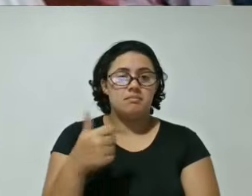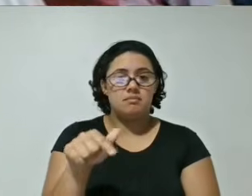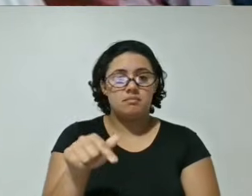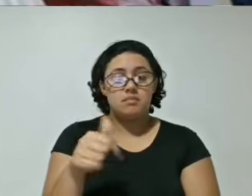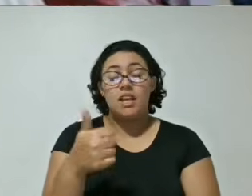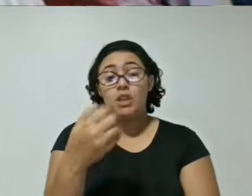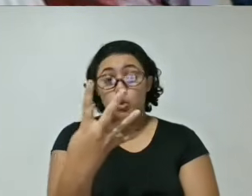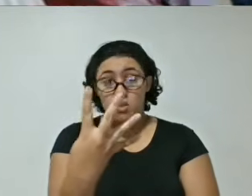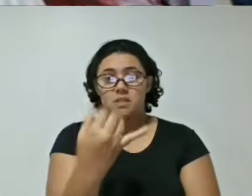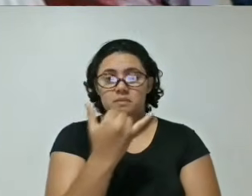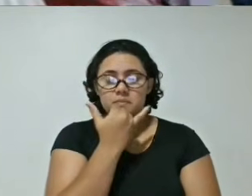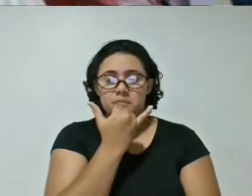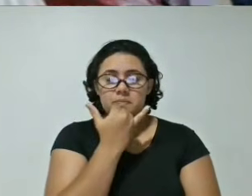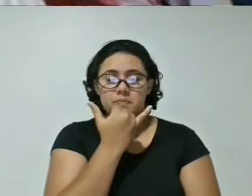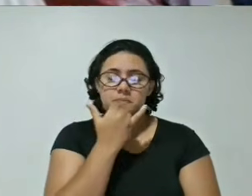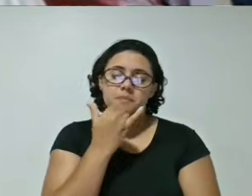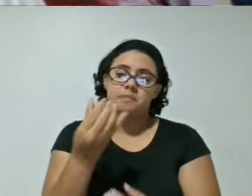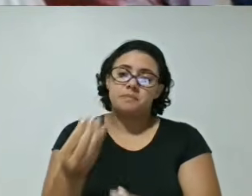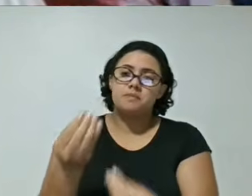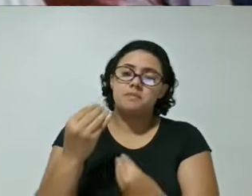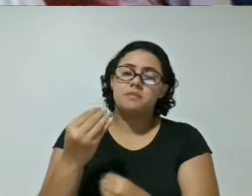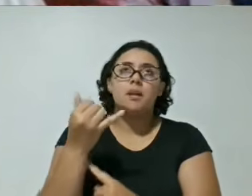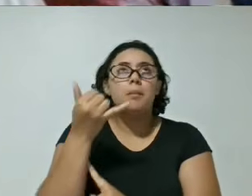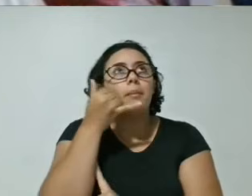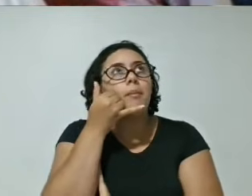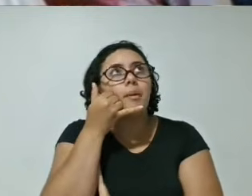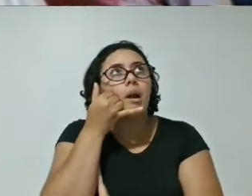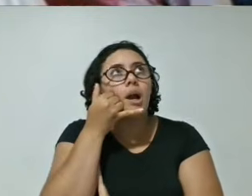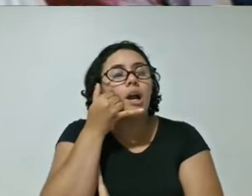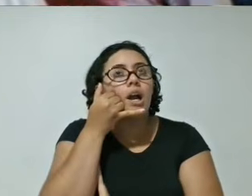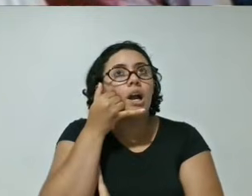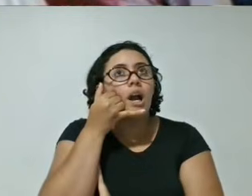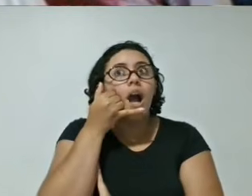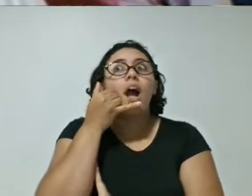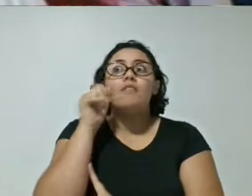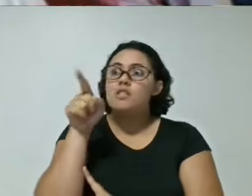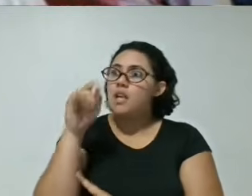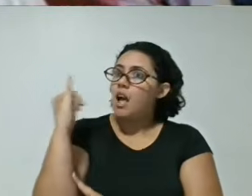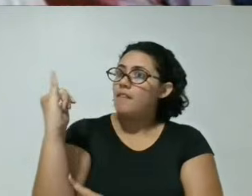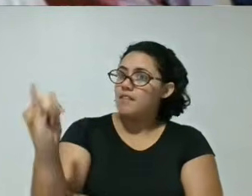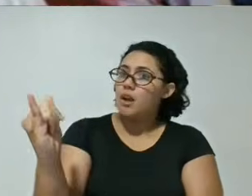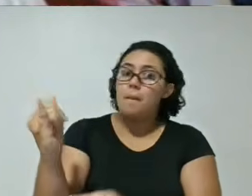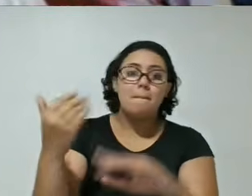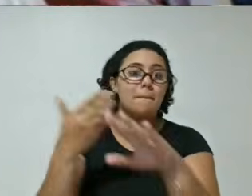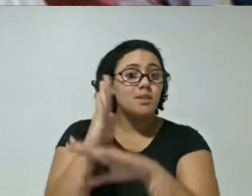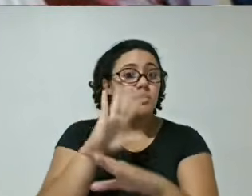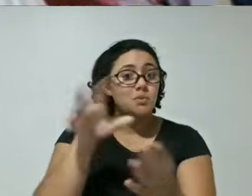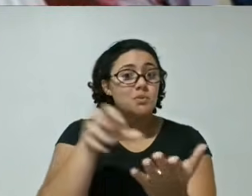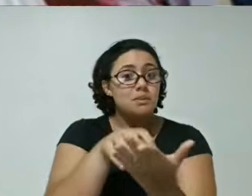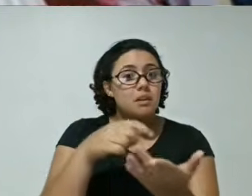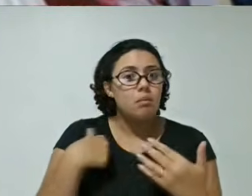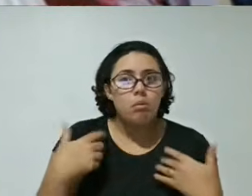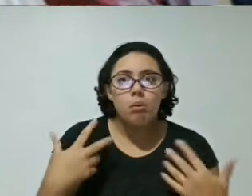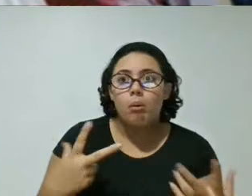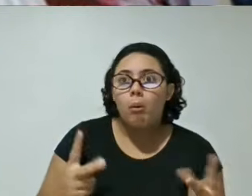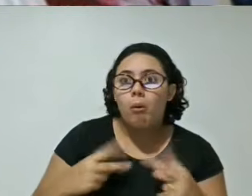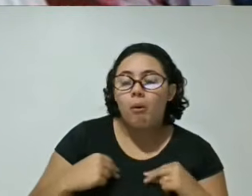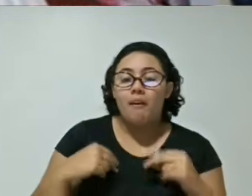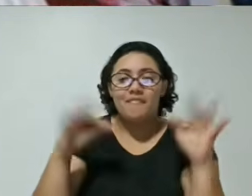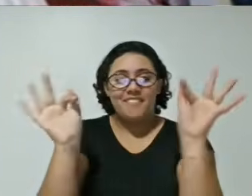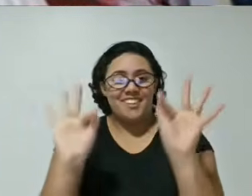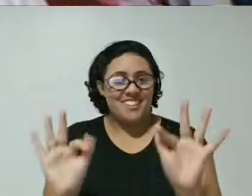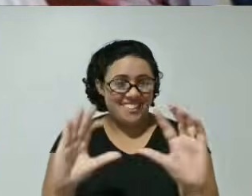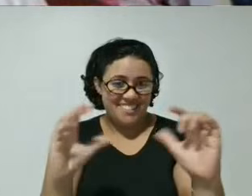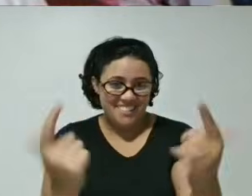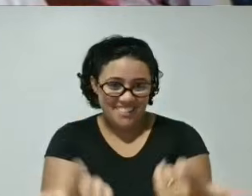E eu recebi um telefonema da Fundação Municipal de Cultura dizendo que eu tinha passado no concurso. E eu fiquei feliz, lógico, né?